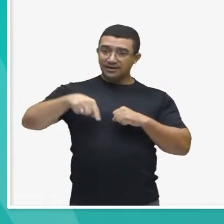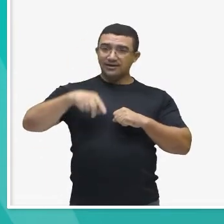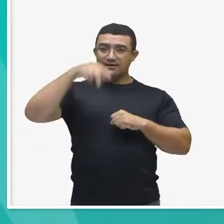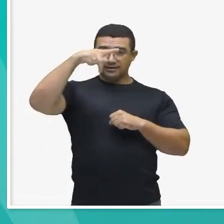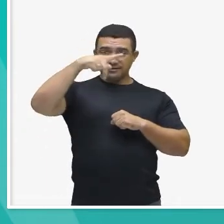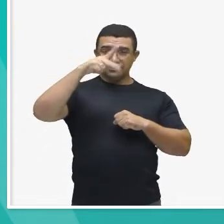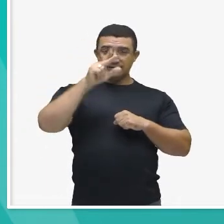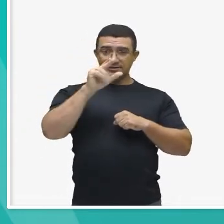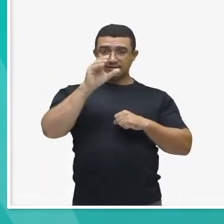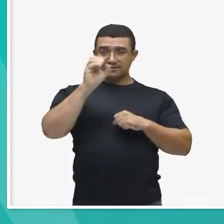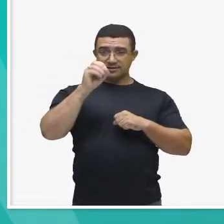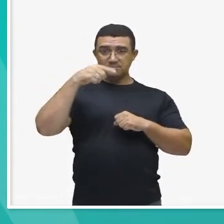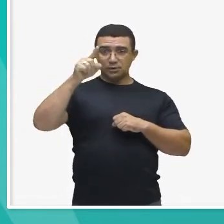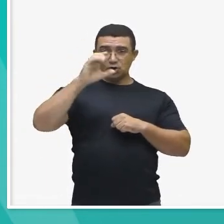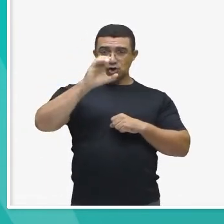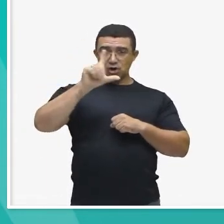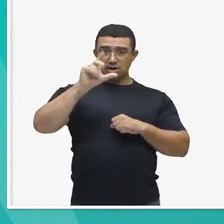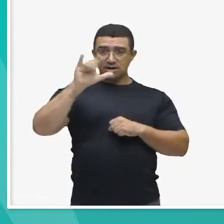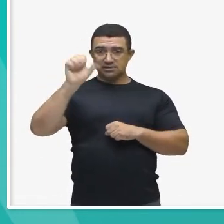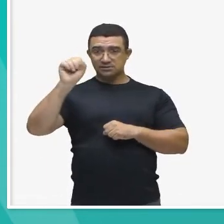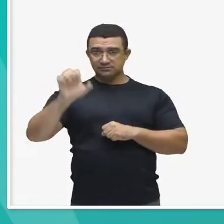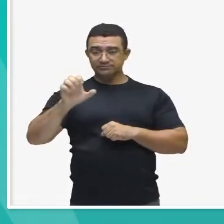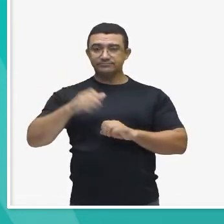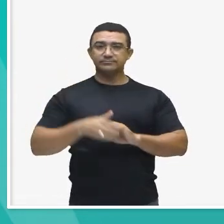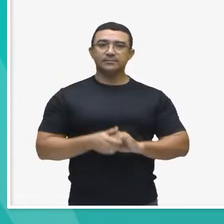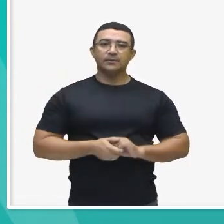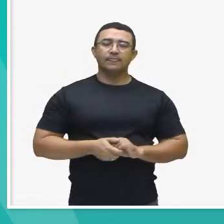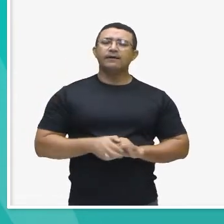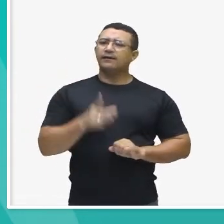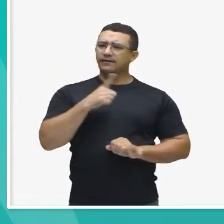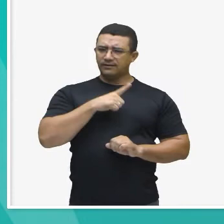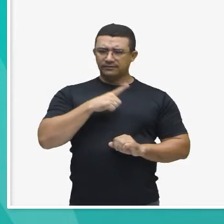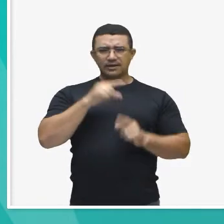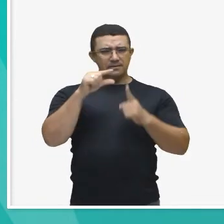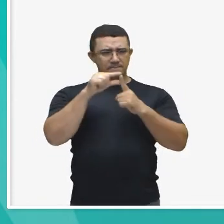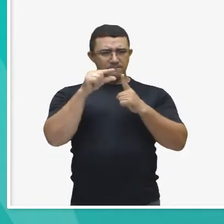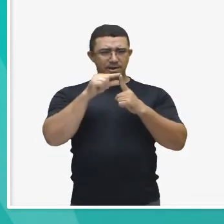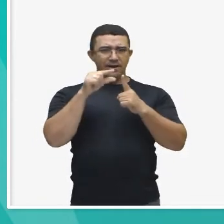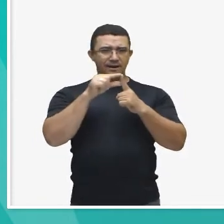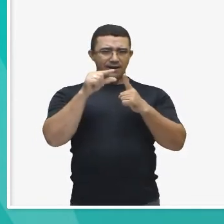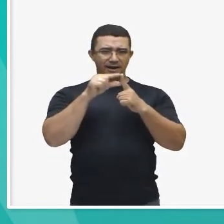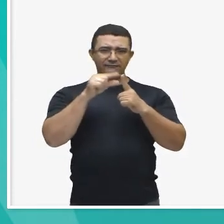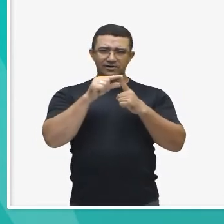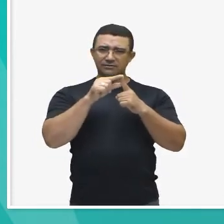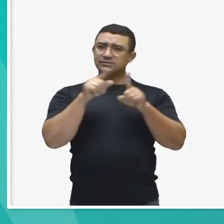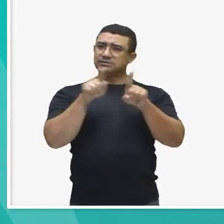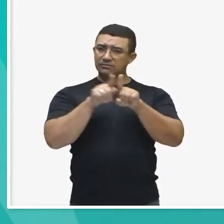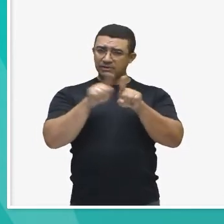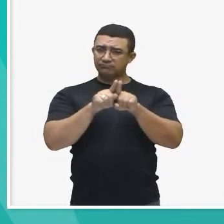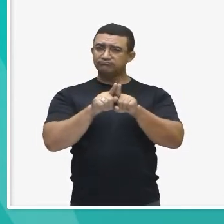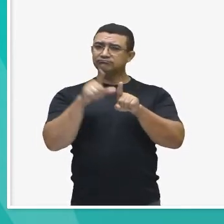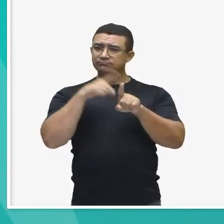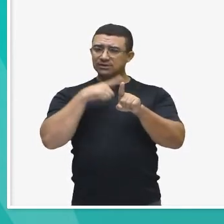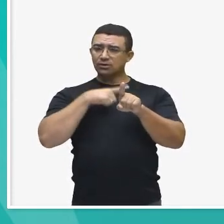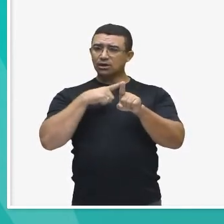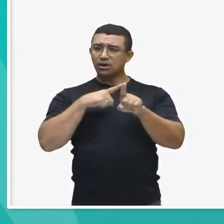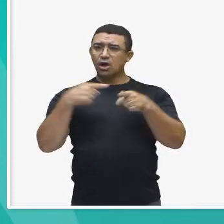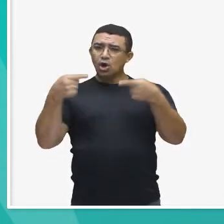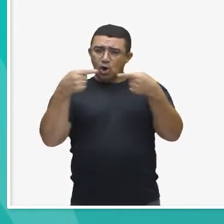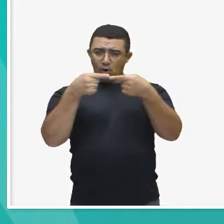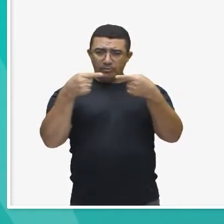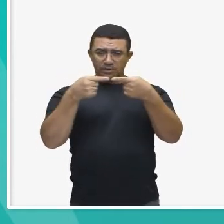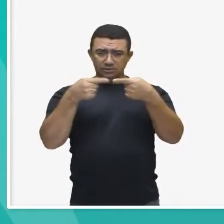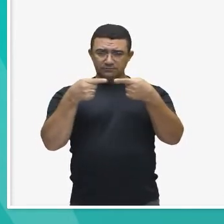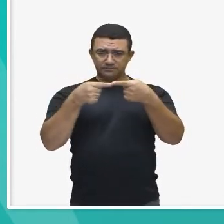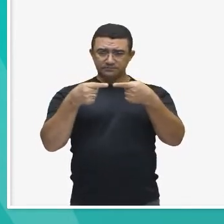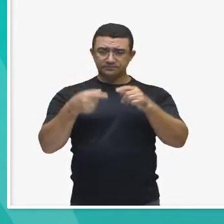há palavras também que exercem atração sobre ele, tá certo? Então, é isso